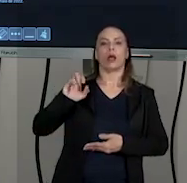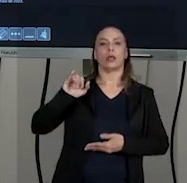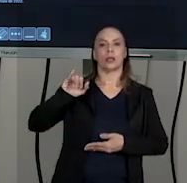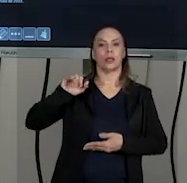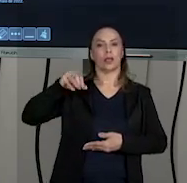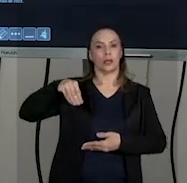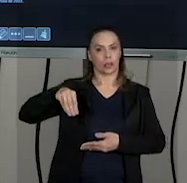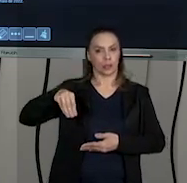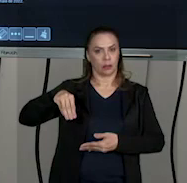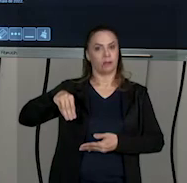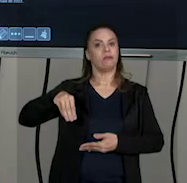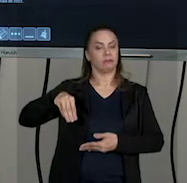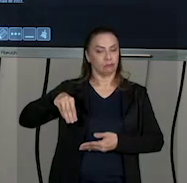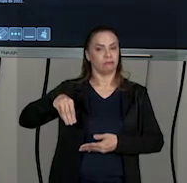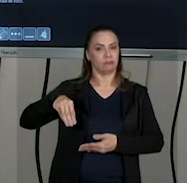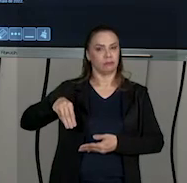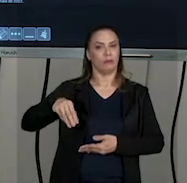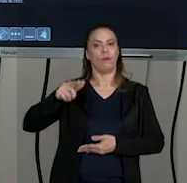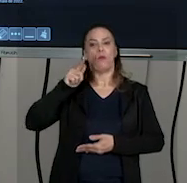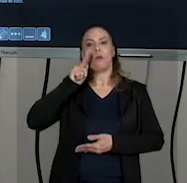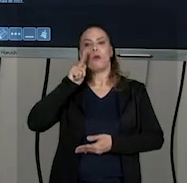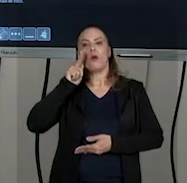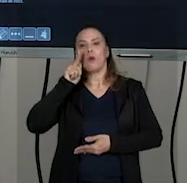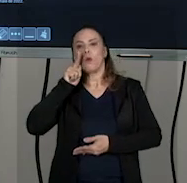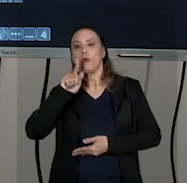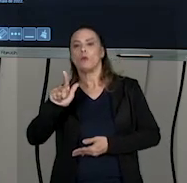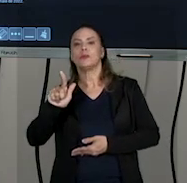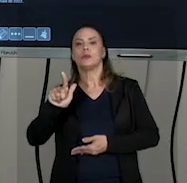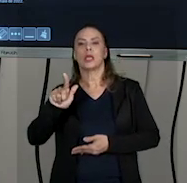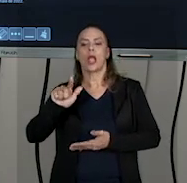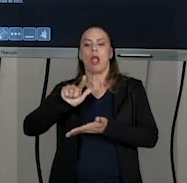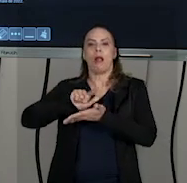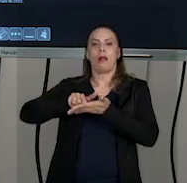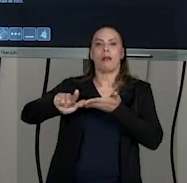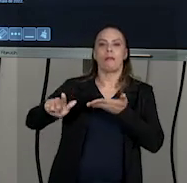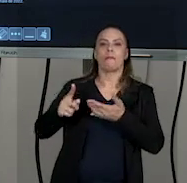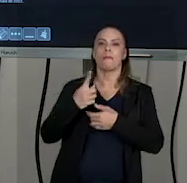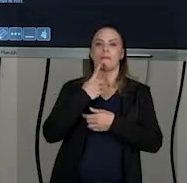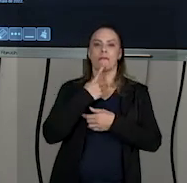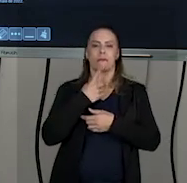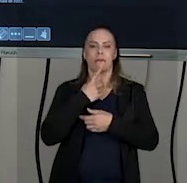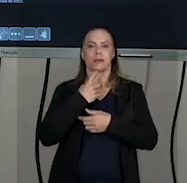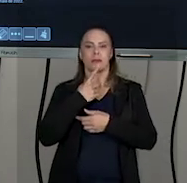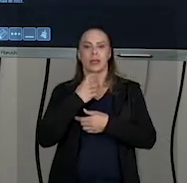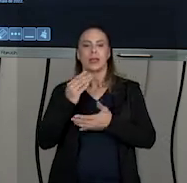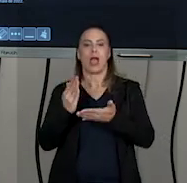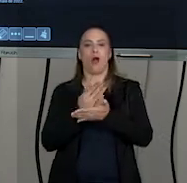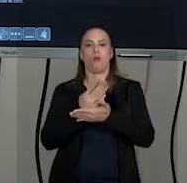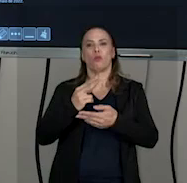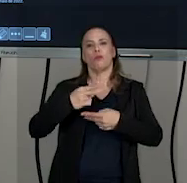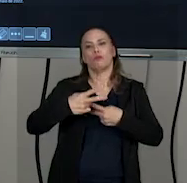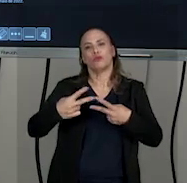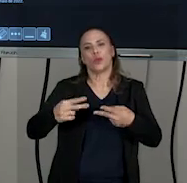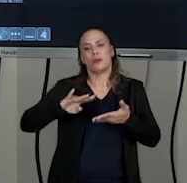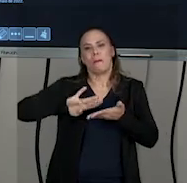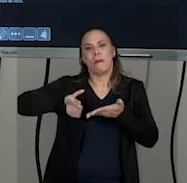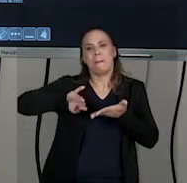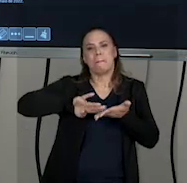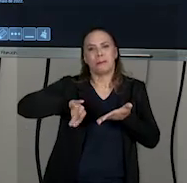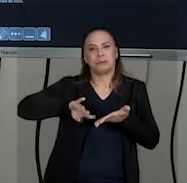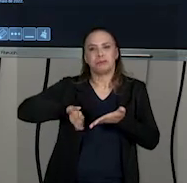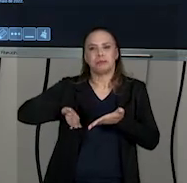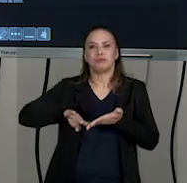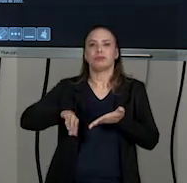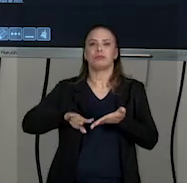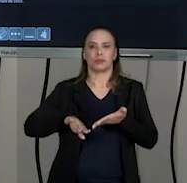e liberar, né, aquelas excretas, os metabólitos que não fazem bem para o nosso corpo. Mas isso a gente vai